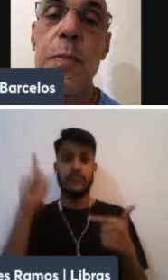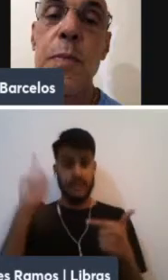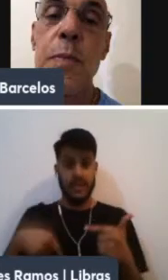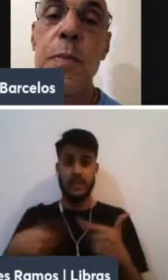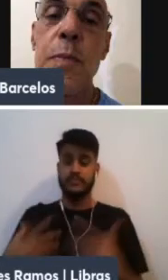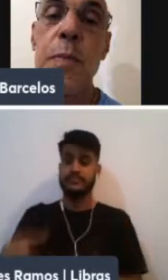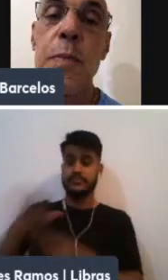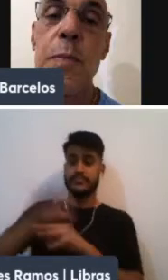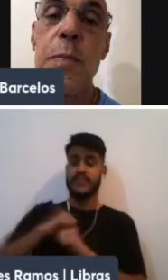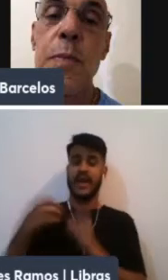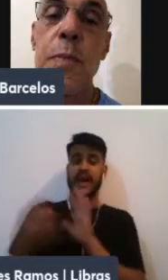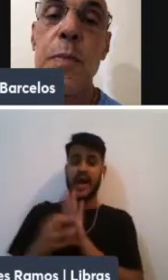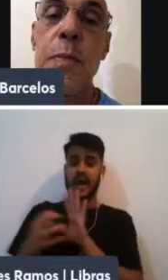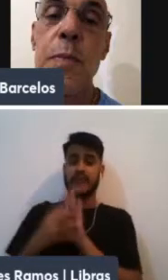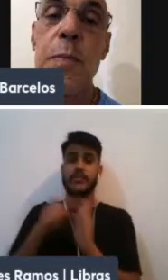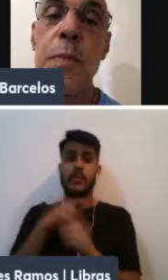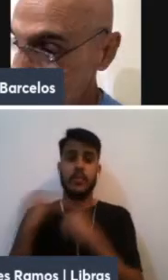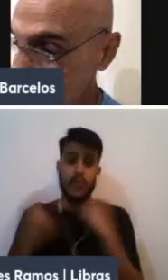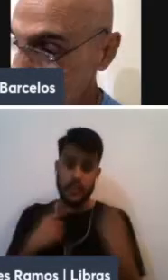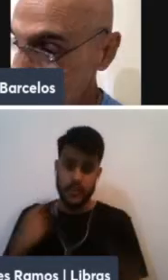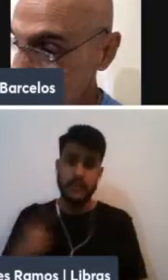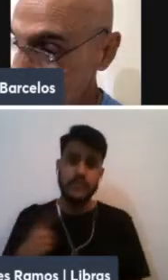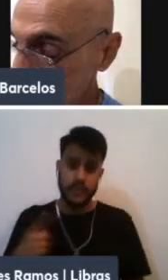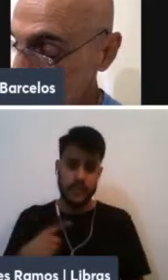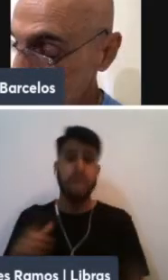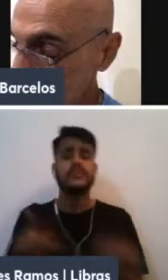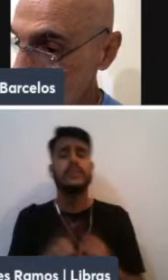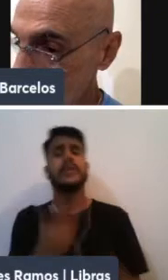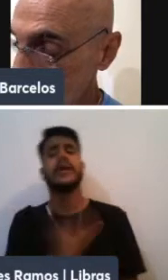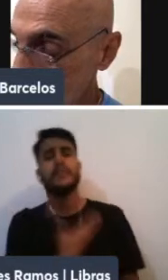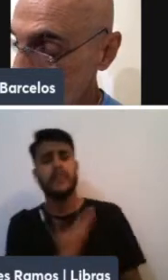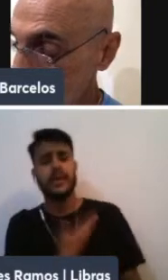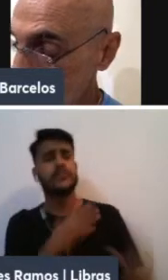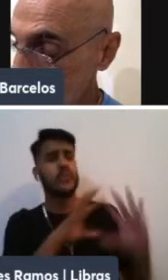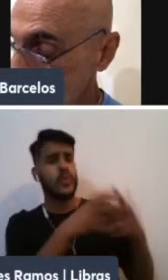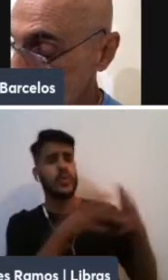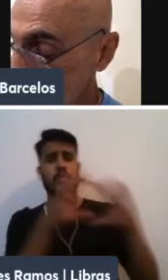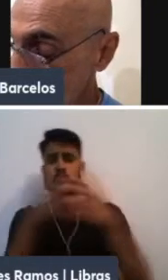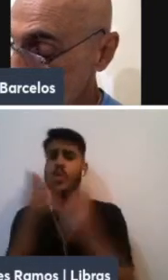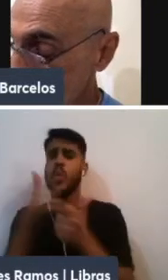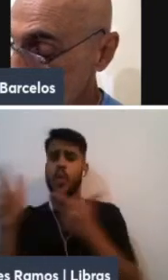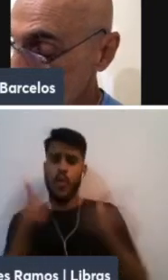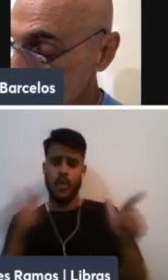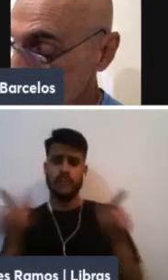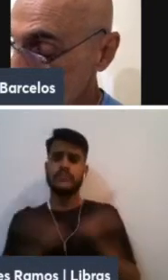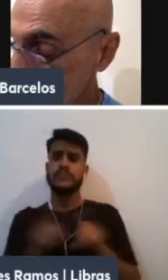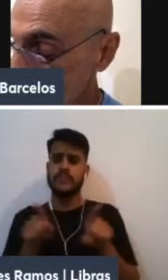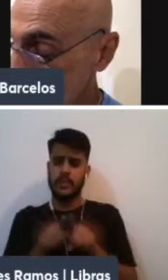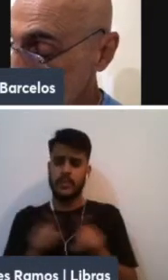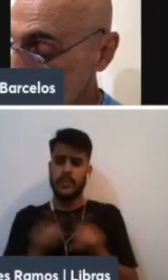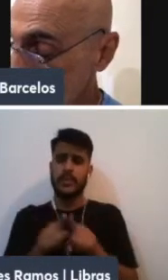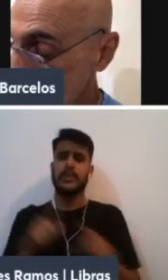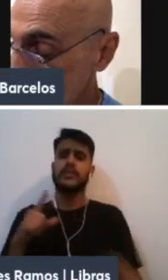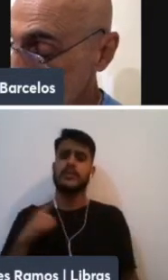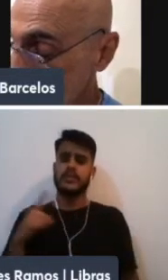como, entendeu? E muitos outros amigos de outros grupos que estavam se articulando, que tinham vários, né, grupos que se articularam com o Clube Raça